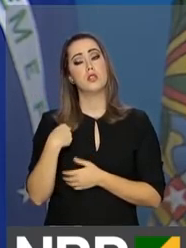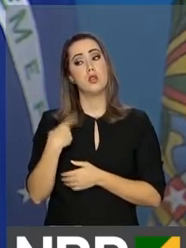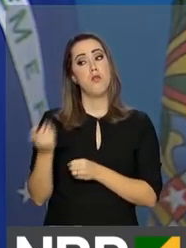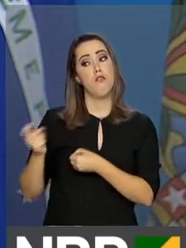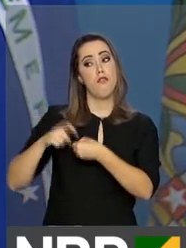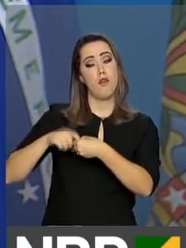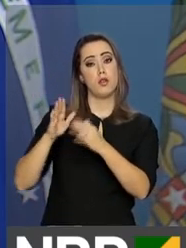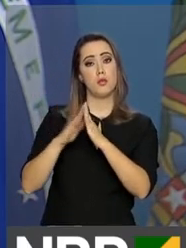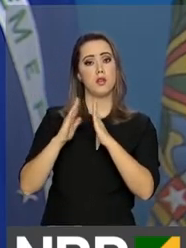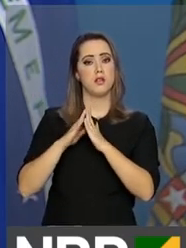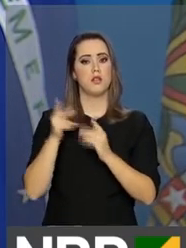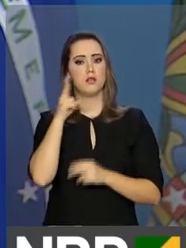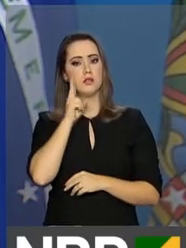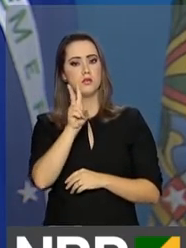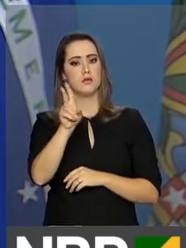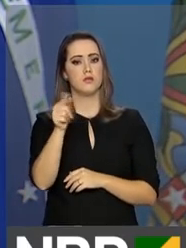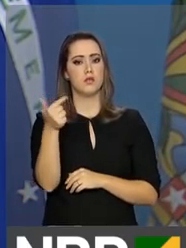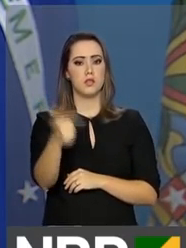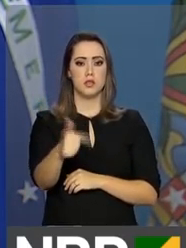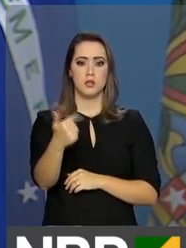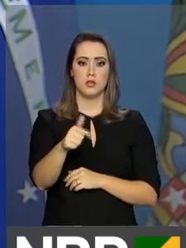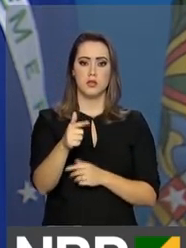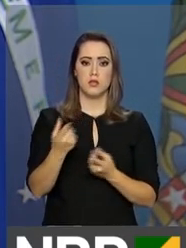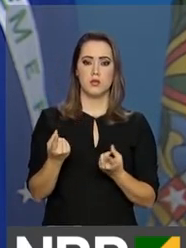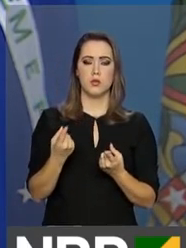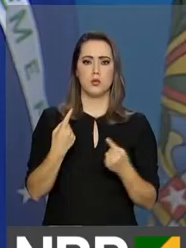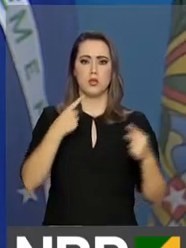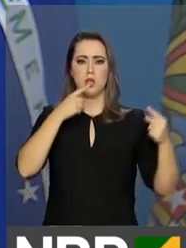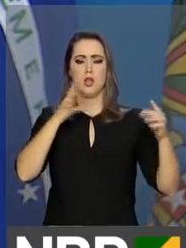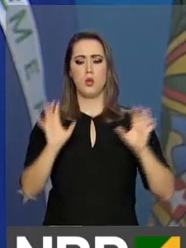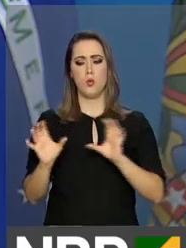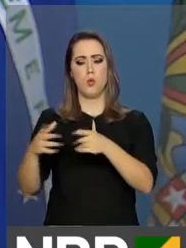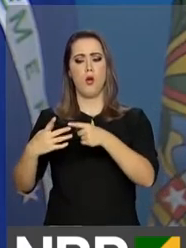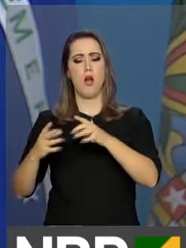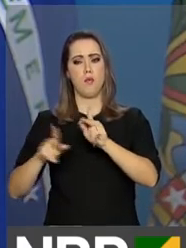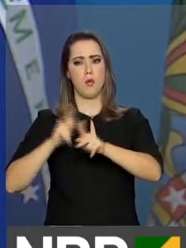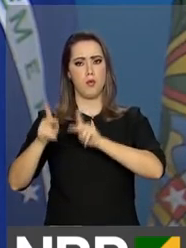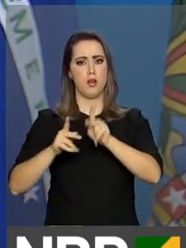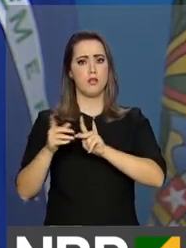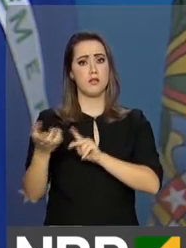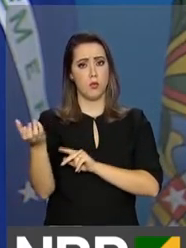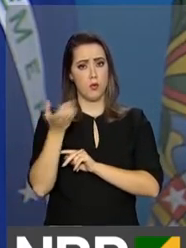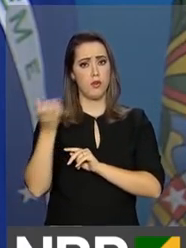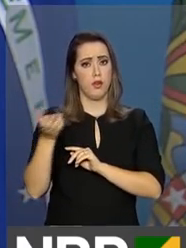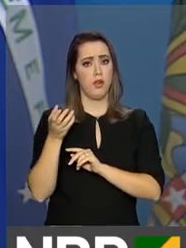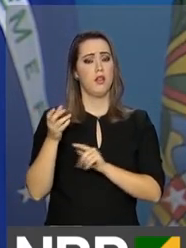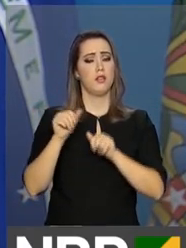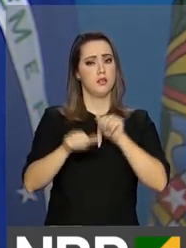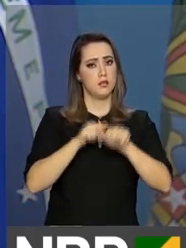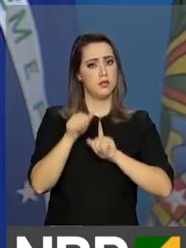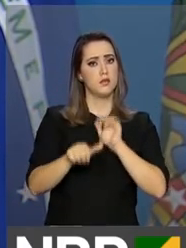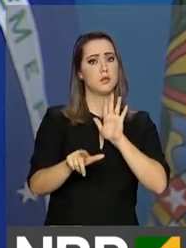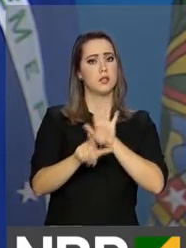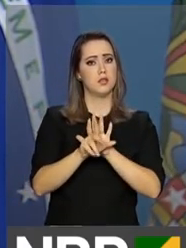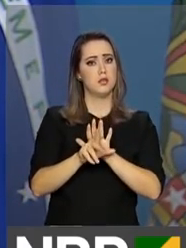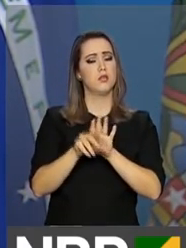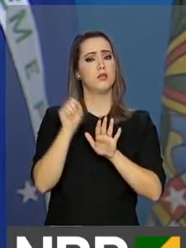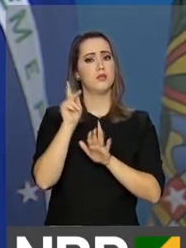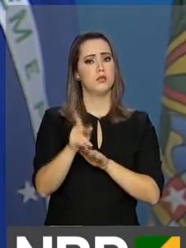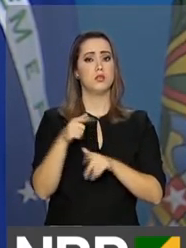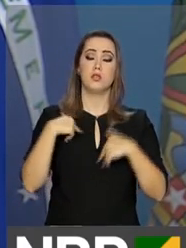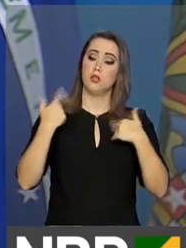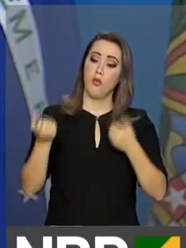suas bases e vão verificar que não há uma oposição feroz em relação à Previdência. E, portanto, voltarão, penso eu, muito